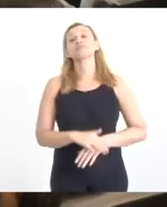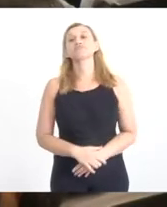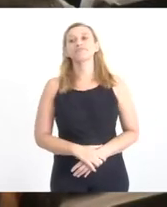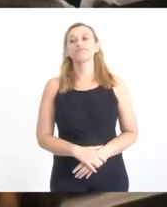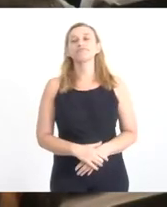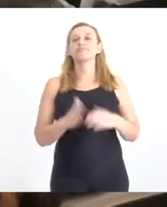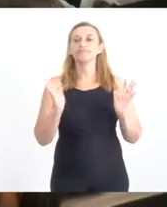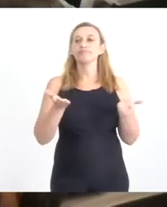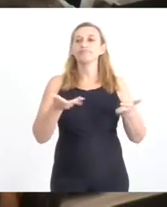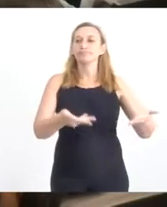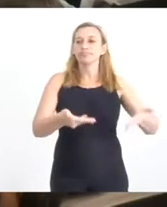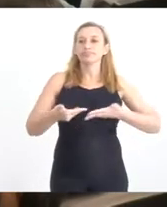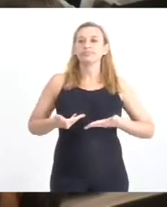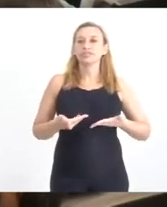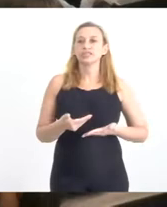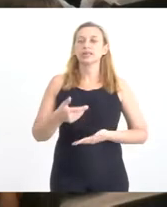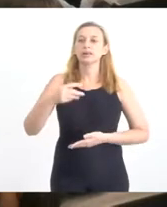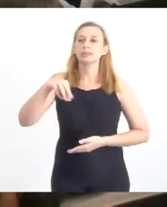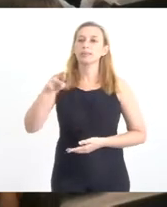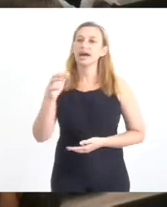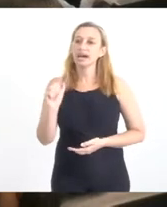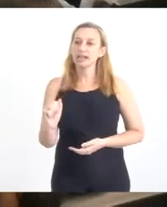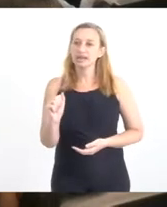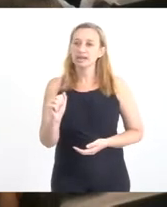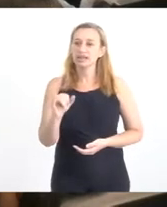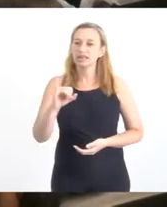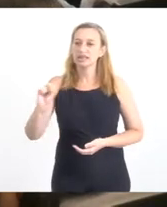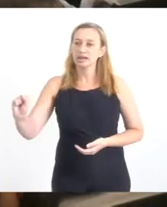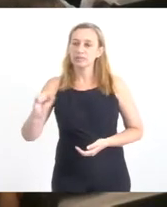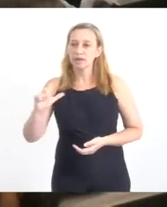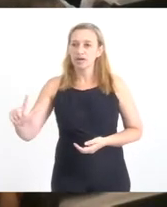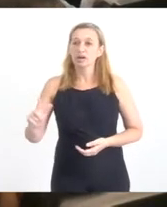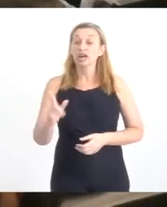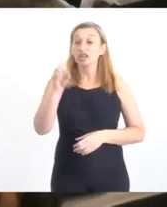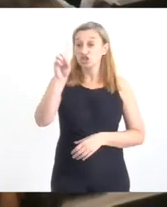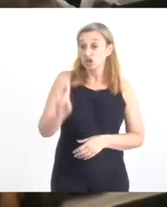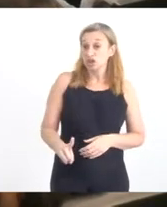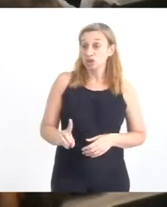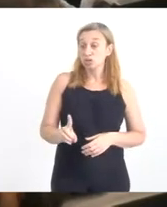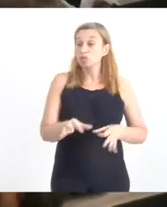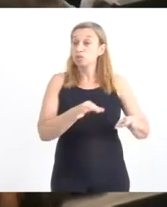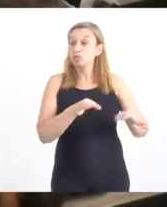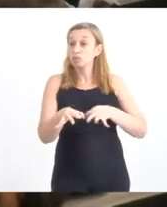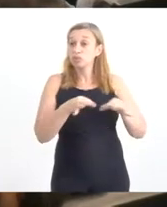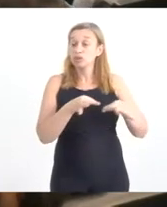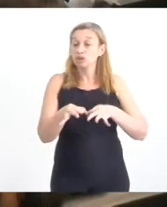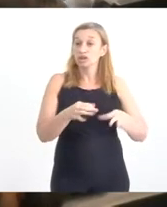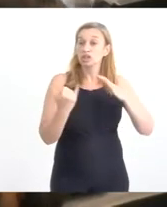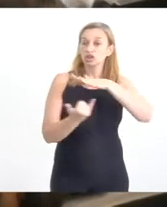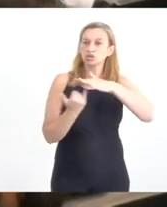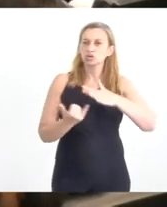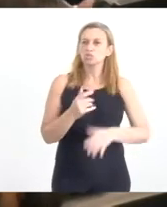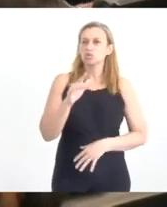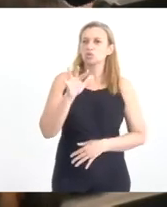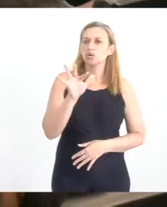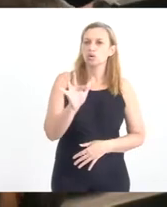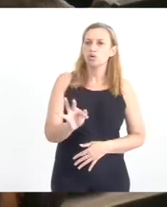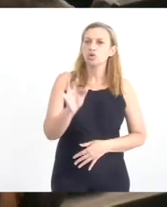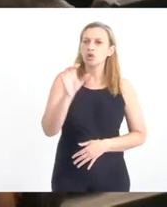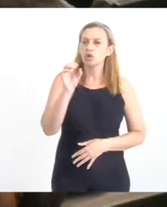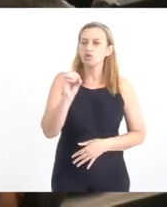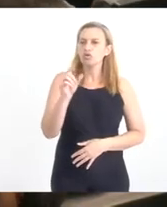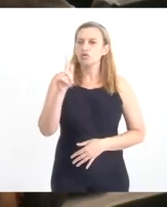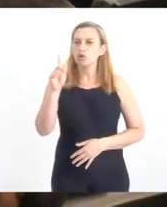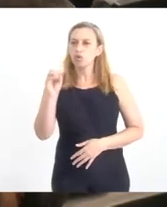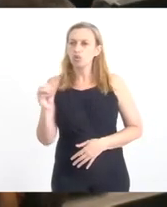agora eu convido a senhora Maria Isabel Couto que é diretora do programa do Instituto fogo cruzado que